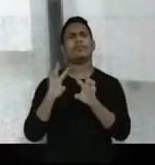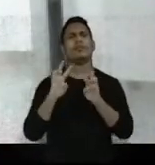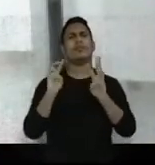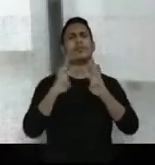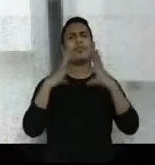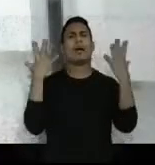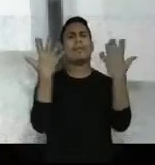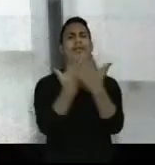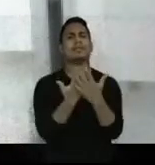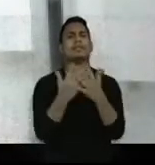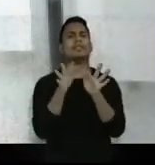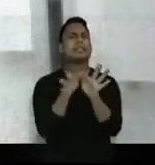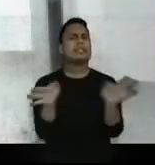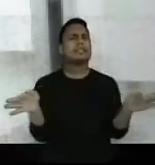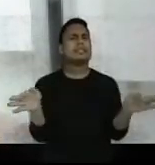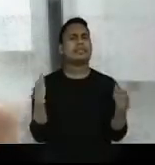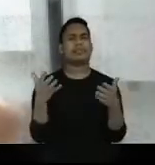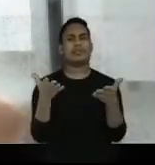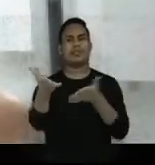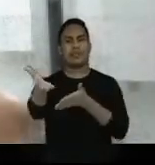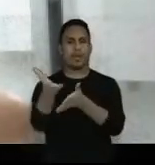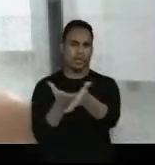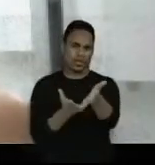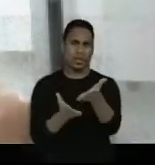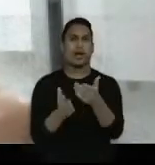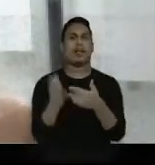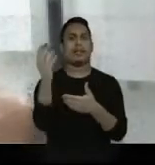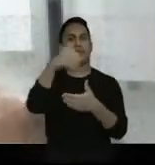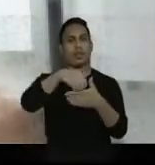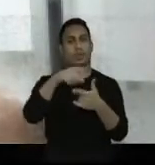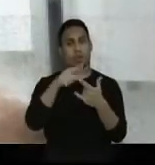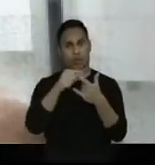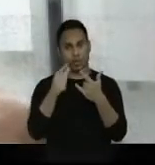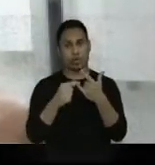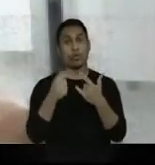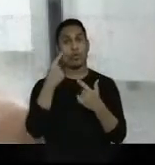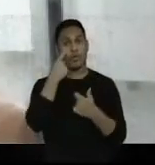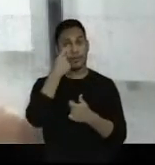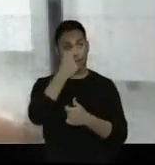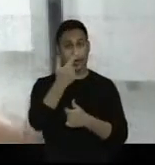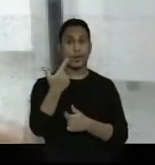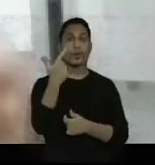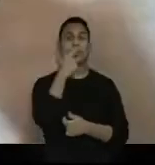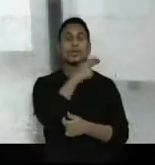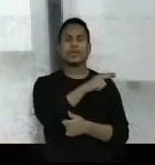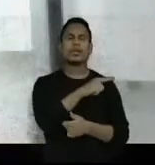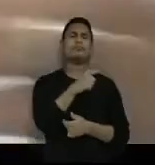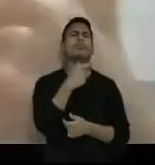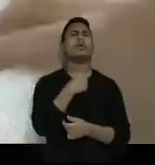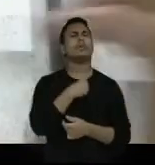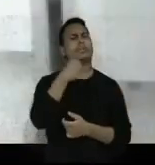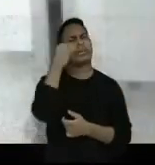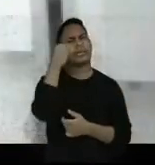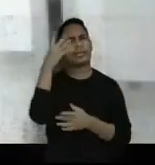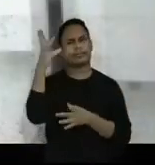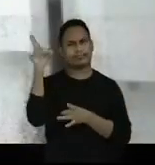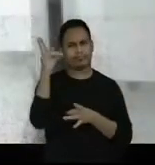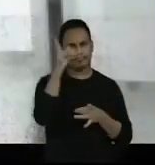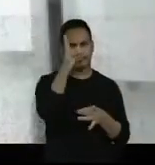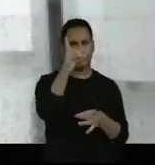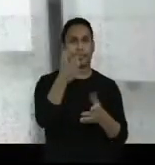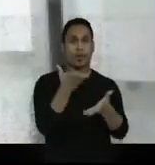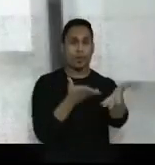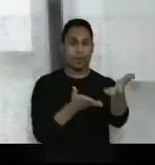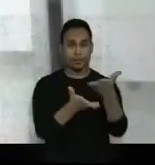para quem está assistindo pelo YouTube vai conseguir ver. E deixa eu só tentar compartilhar para vocês. Espero que vocês gostem. No final a gente vai